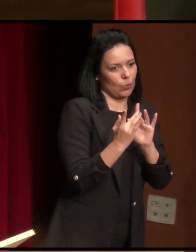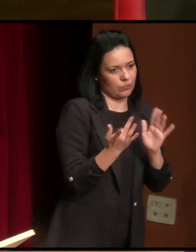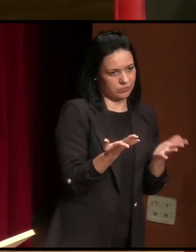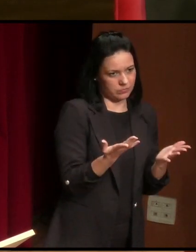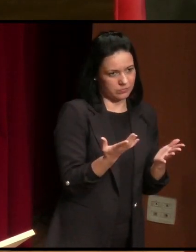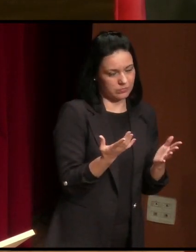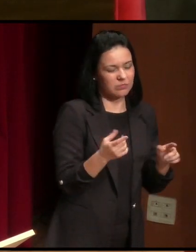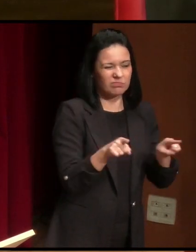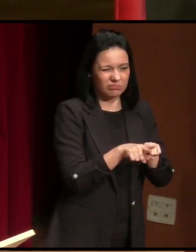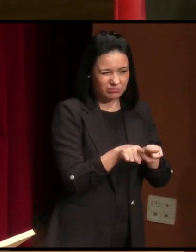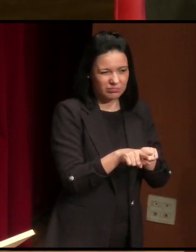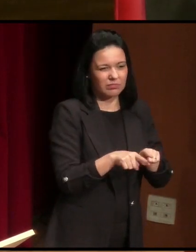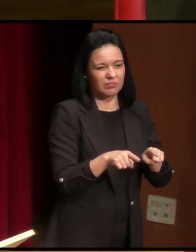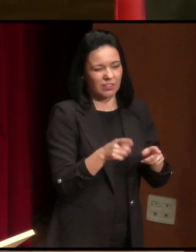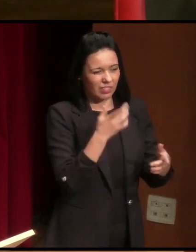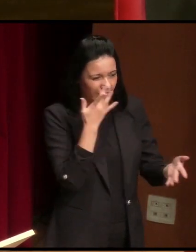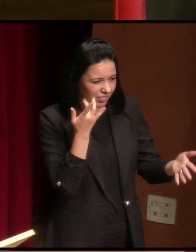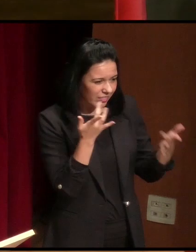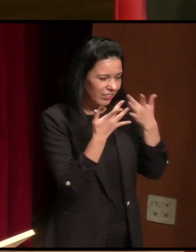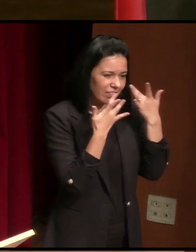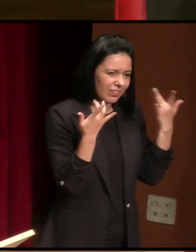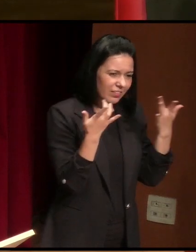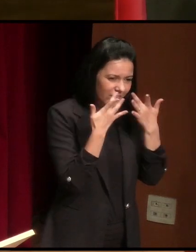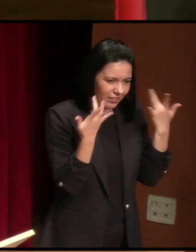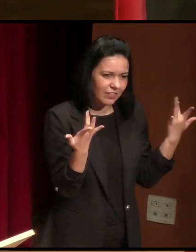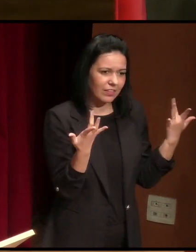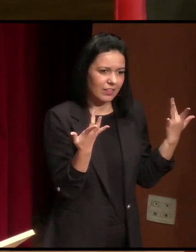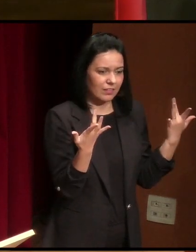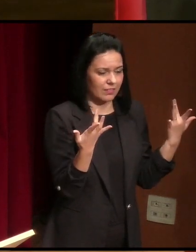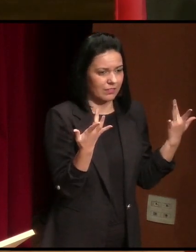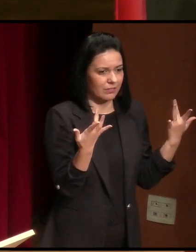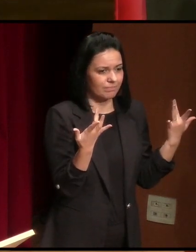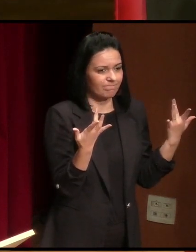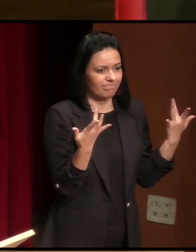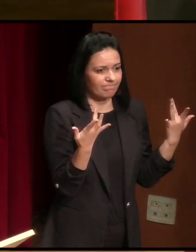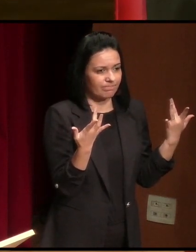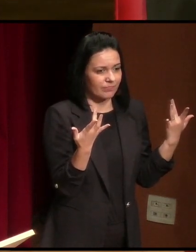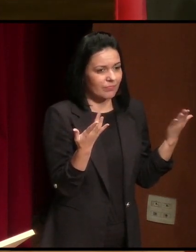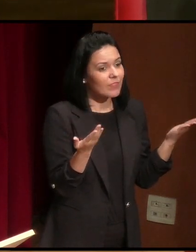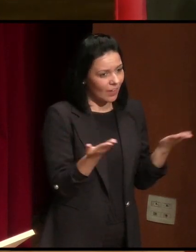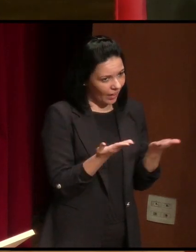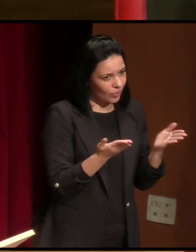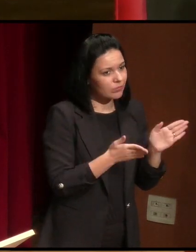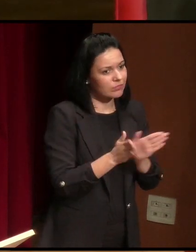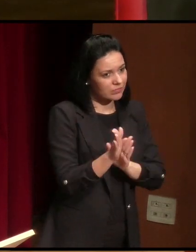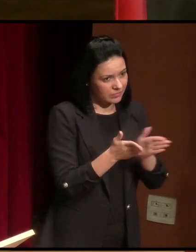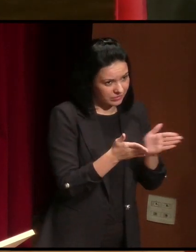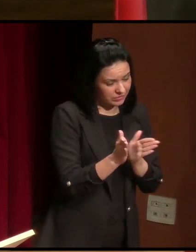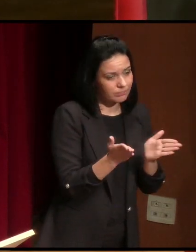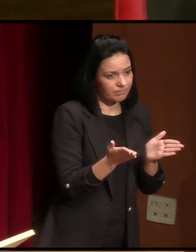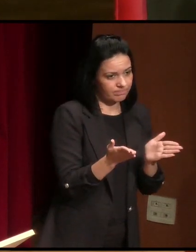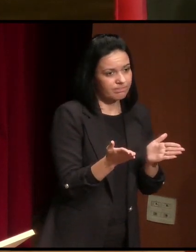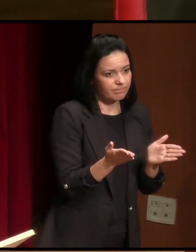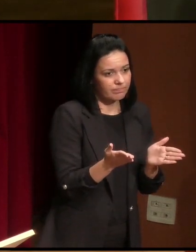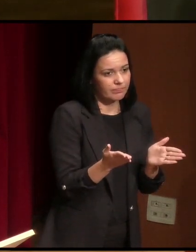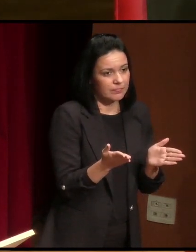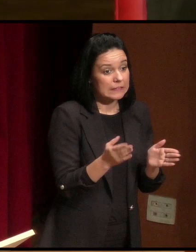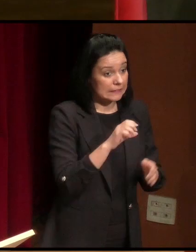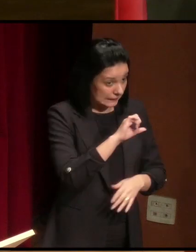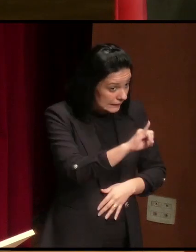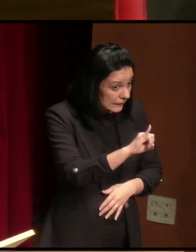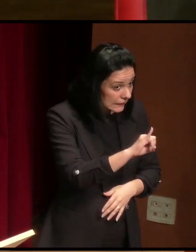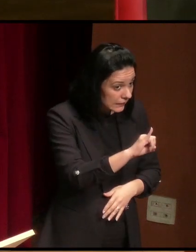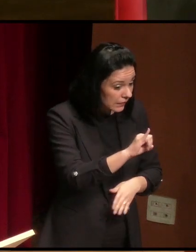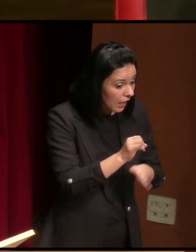Espetáculos de teatro, enfim, a gente tem muita coisa hoje que pode se acessar e é importante que quem tem